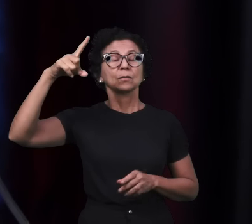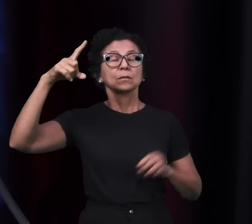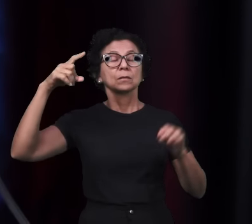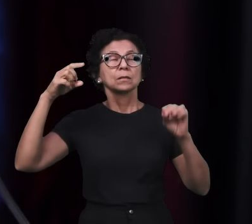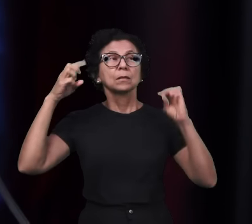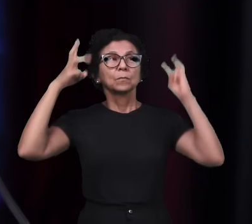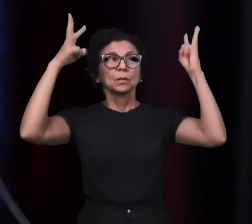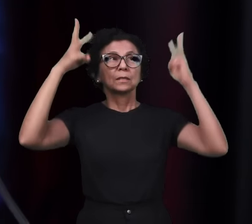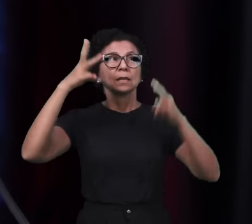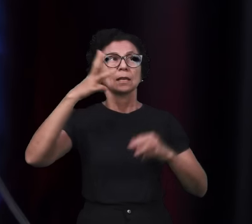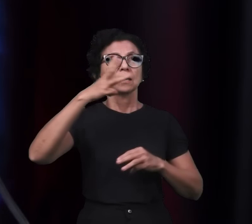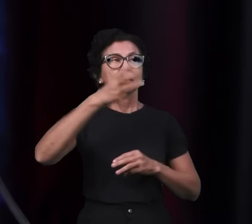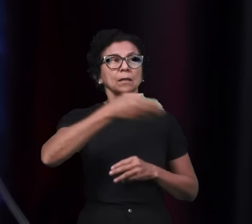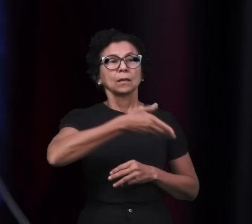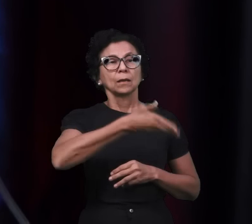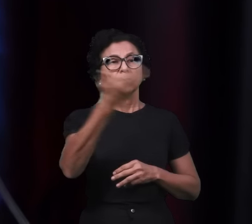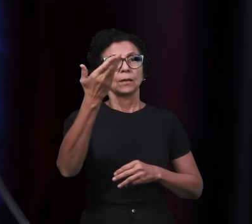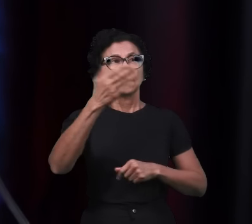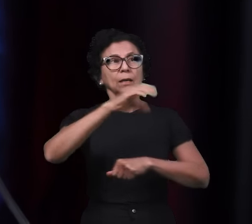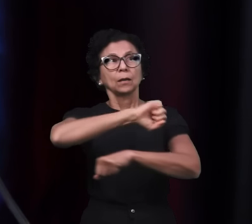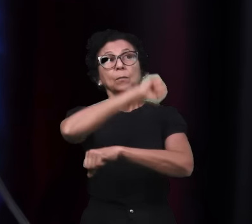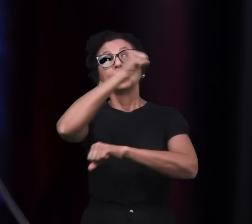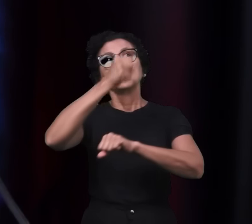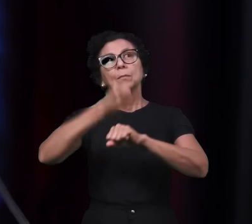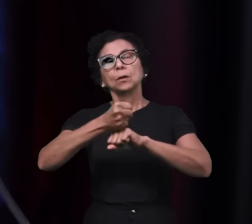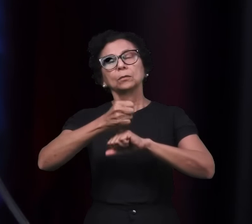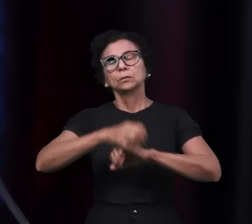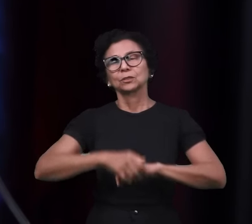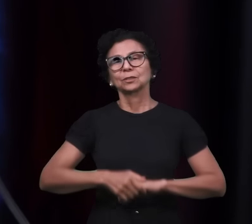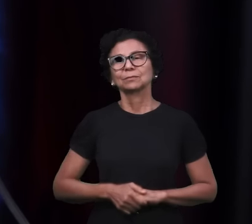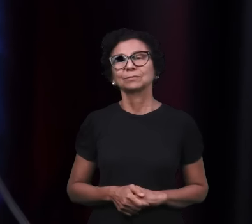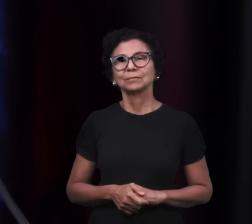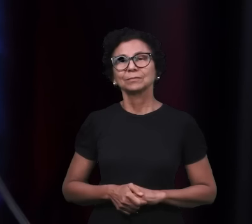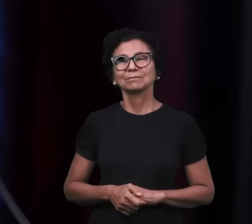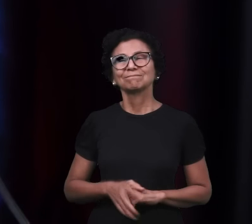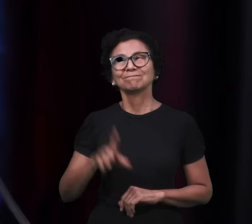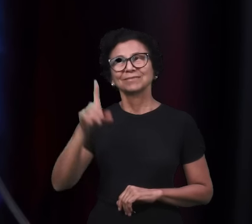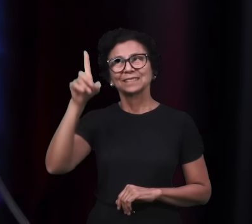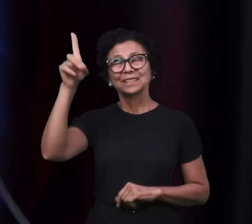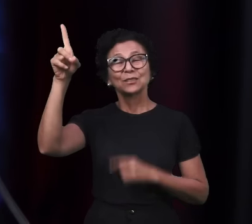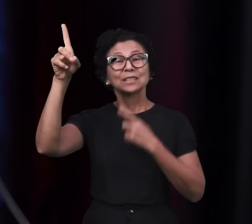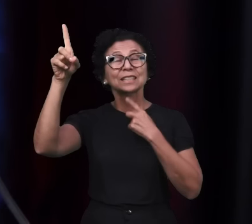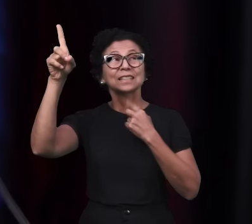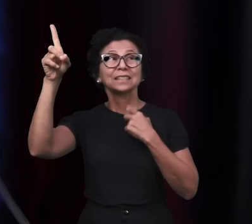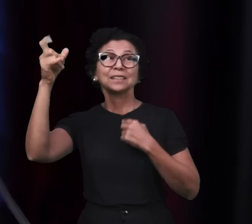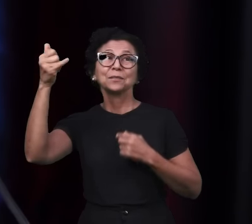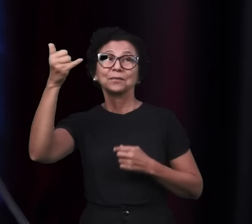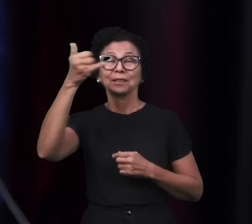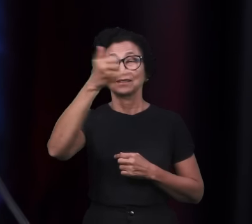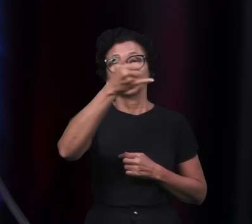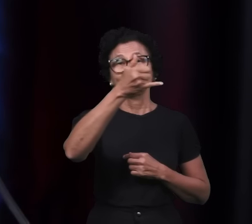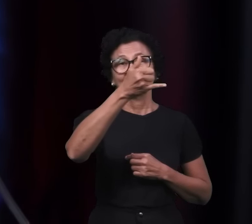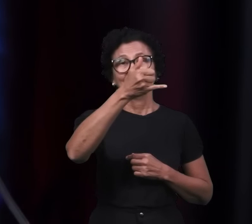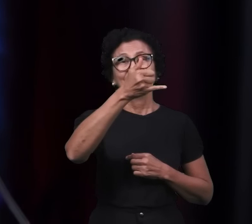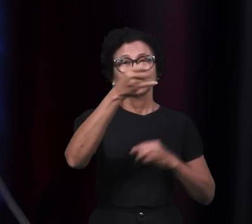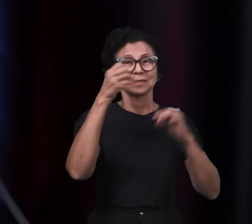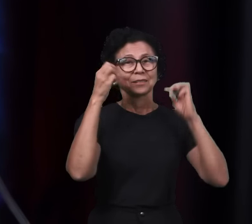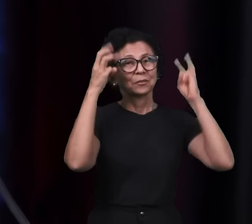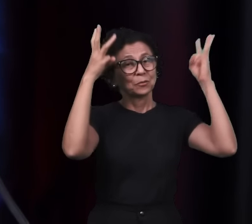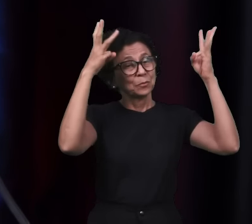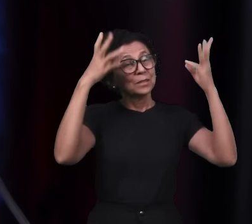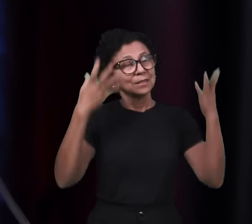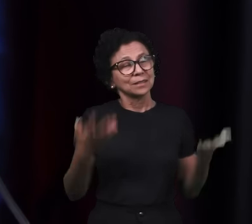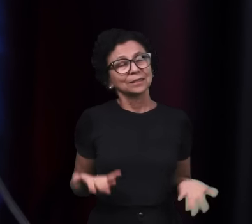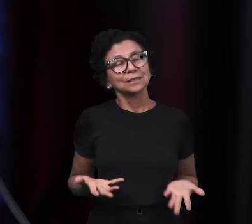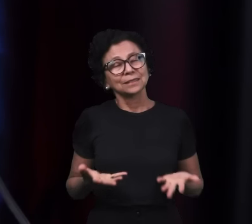falamos no início, né? A vontade de Deus de se revelar ao homem. Então Deus chamou Moisés ao monte. E o Senhor nos chama a